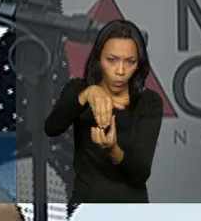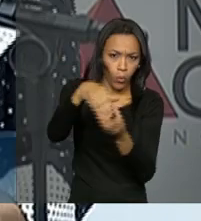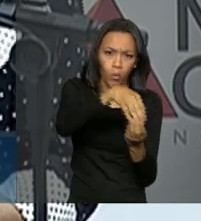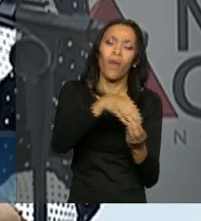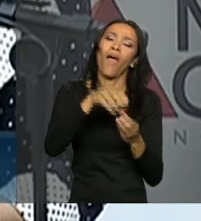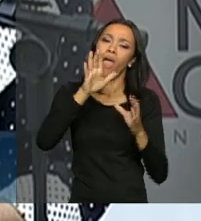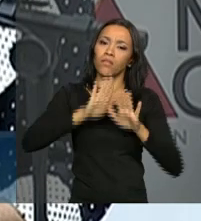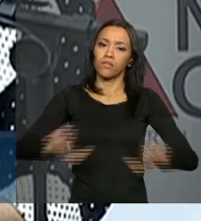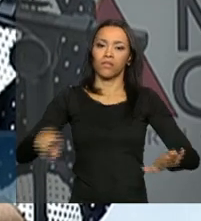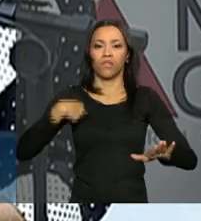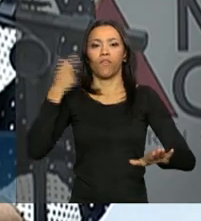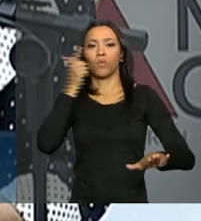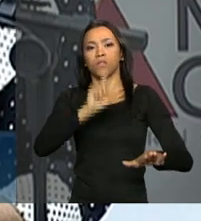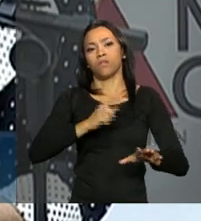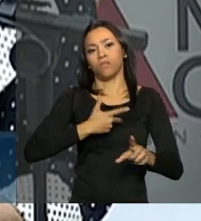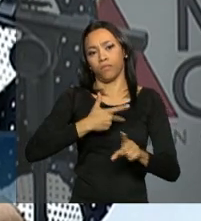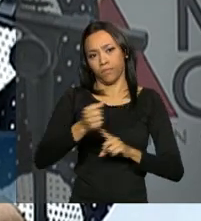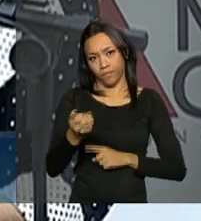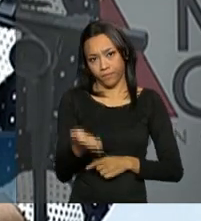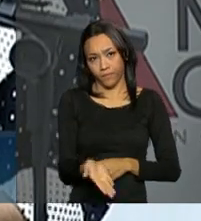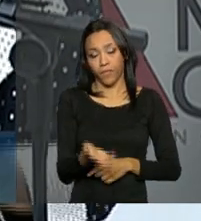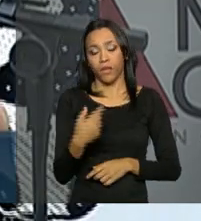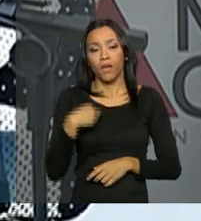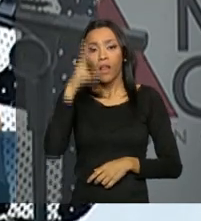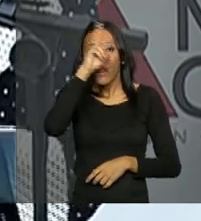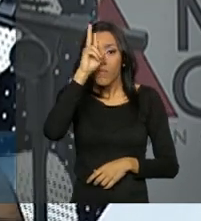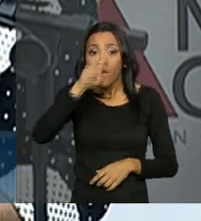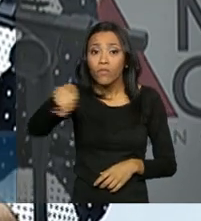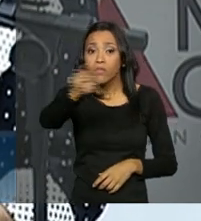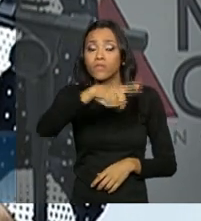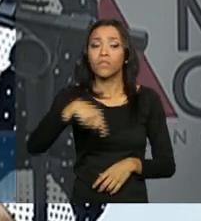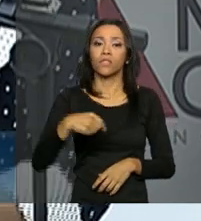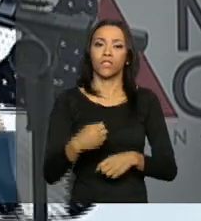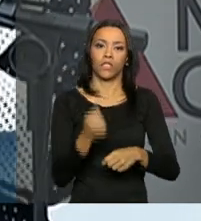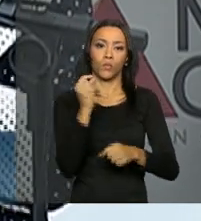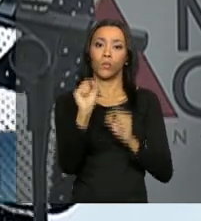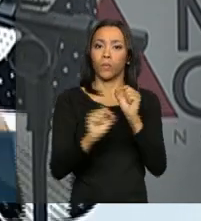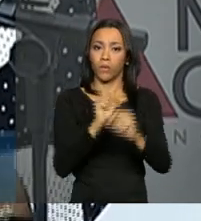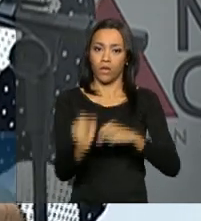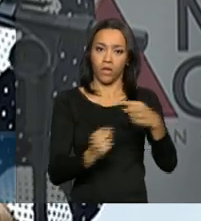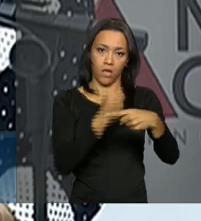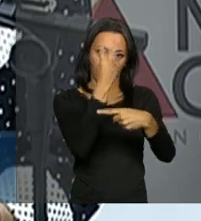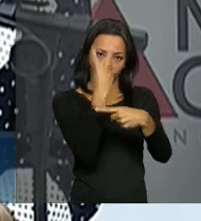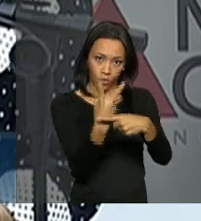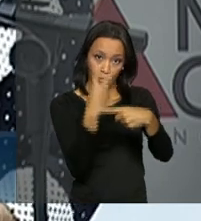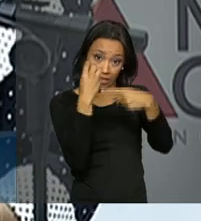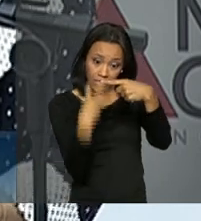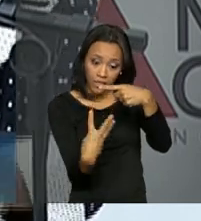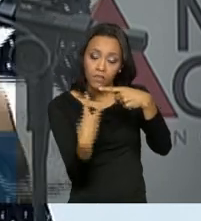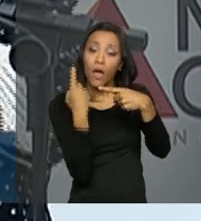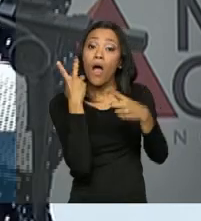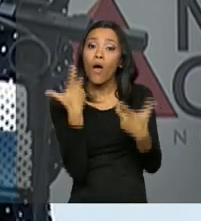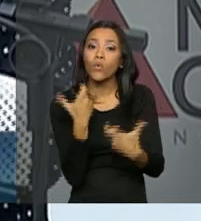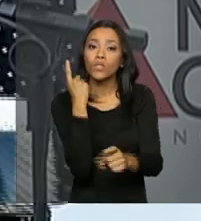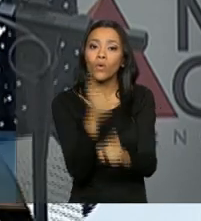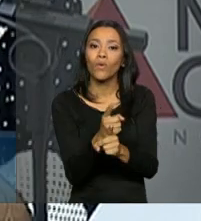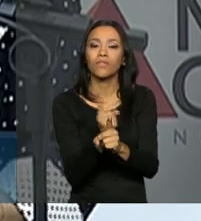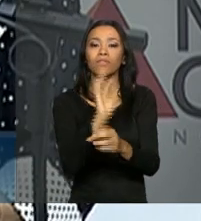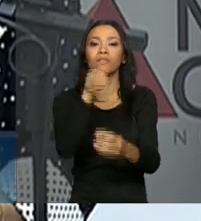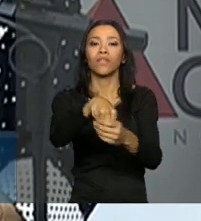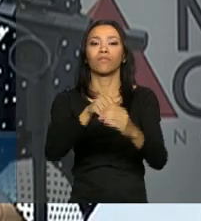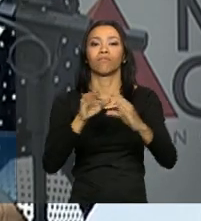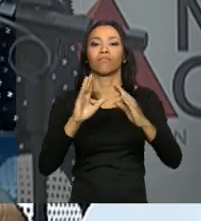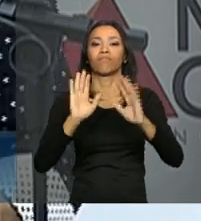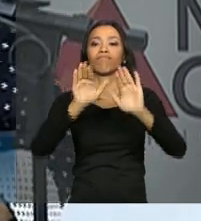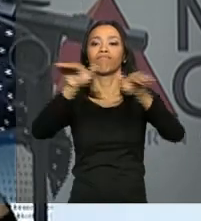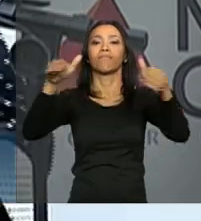nacional. Eu queria lembrar aos senhores que 2/3 desses criadores estão aonde? Dentro das